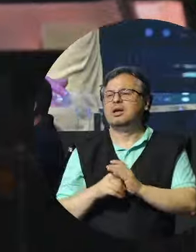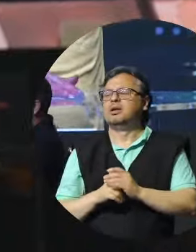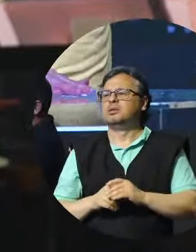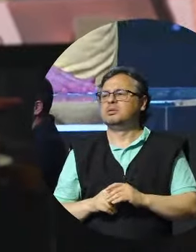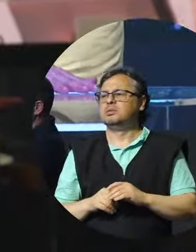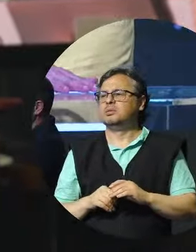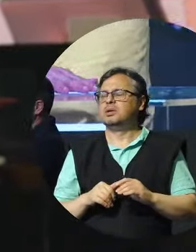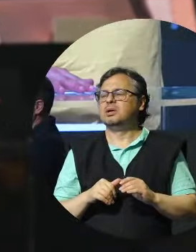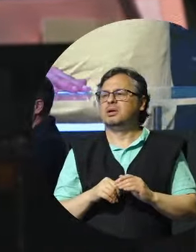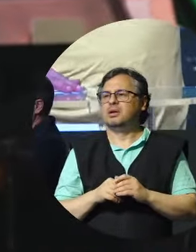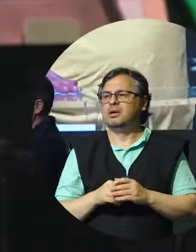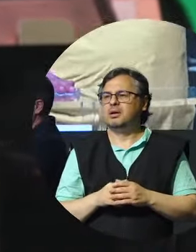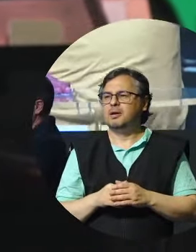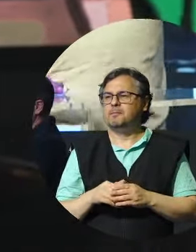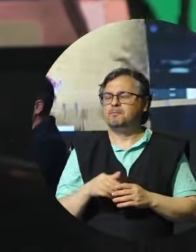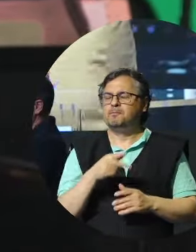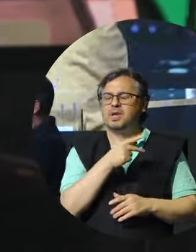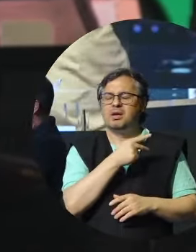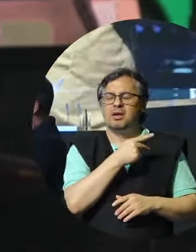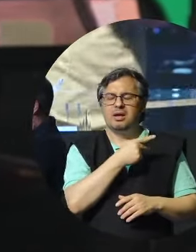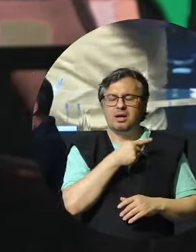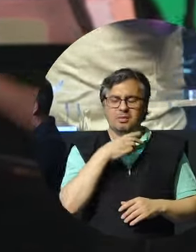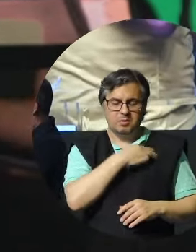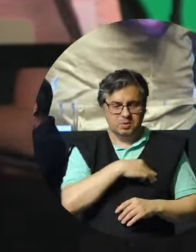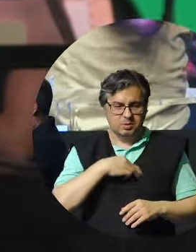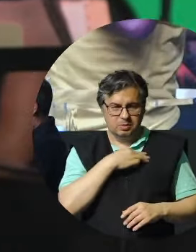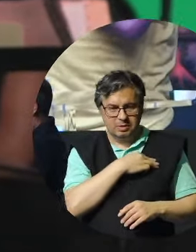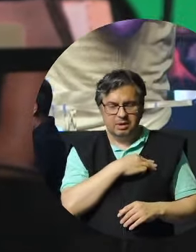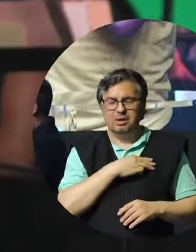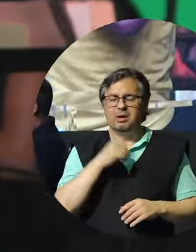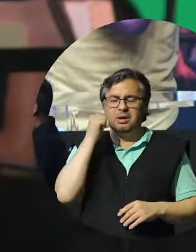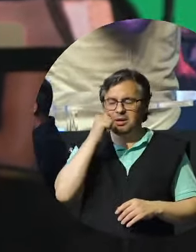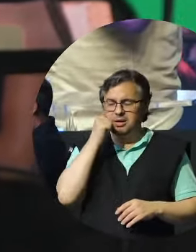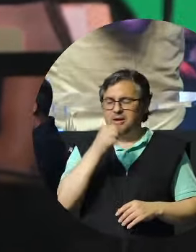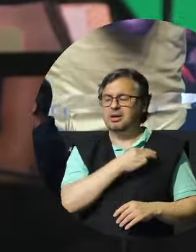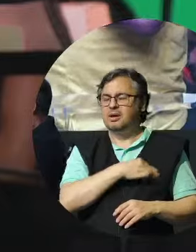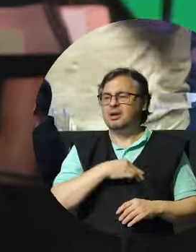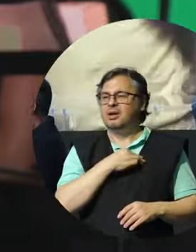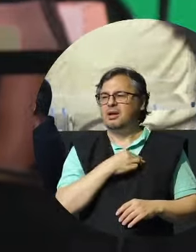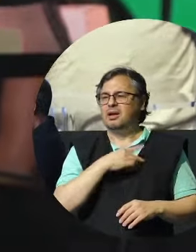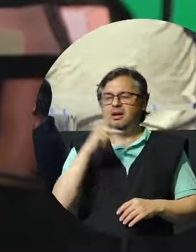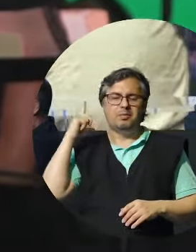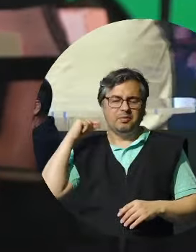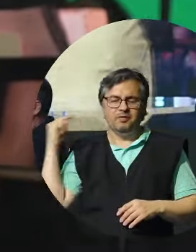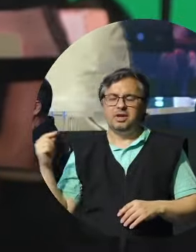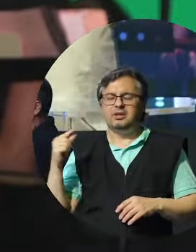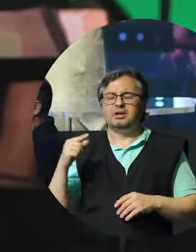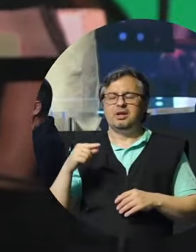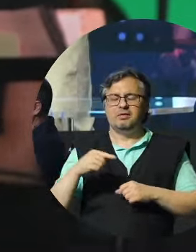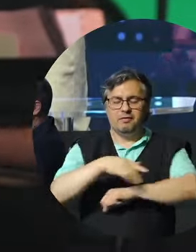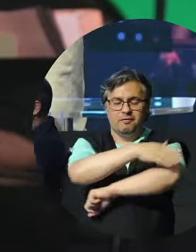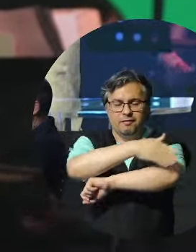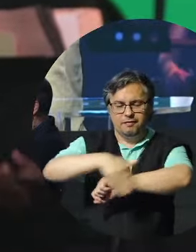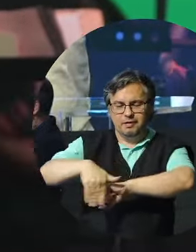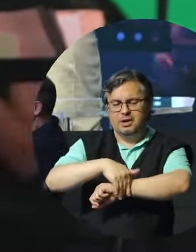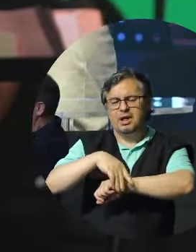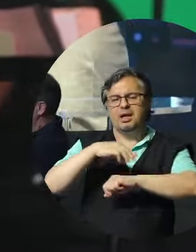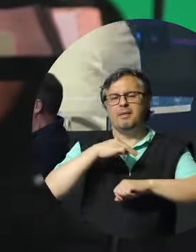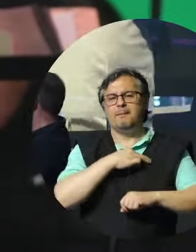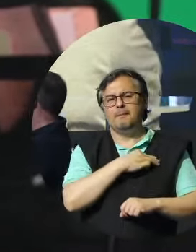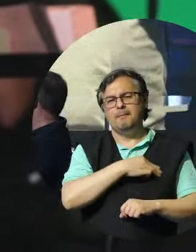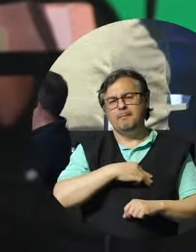missionária, prefeita da Vila Minha Pátria, junto com a vice-prefeita Jennifer. Elas coordenam, irmãos, um trabalho gigante. Mais